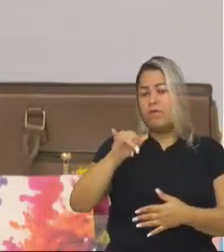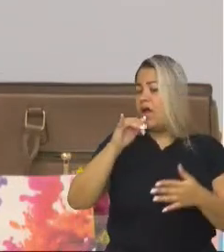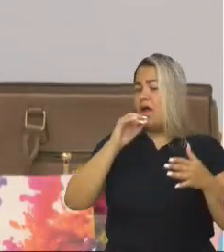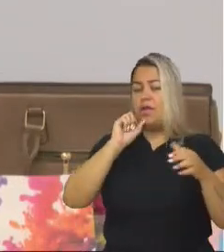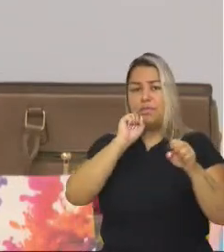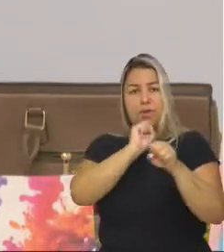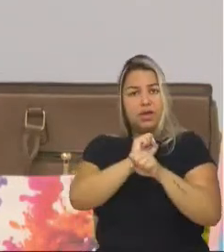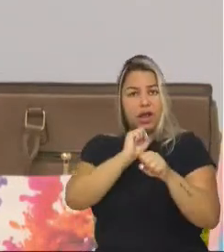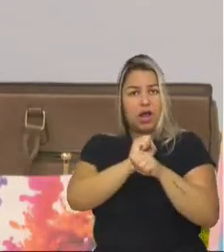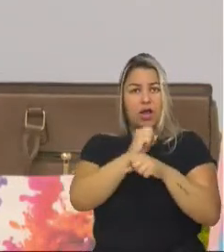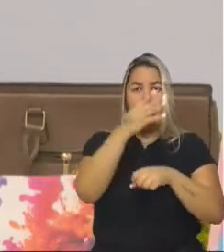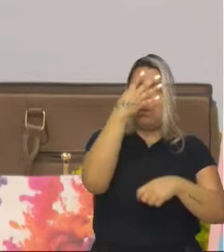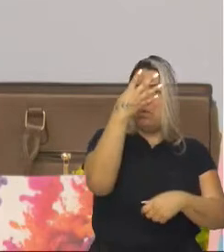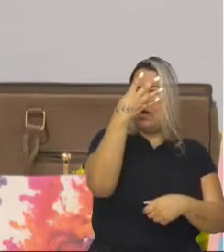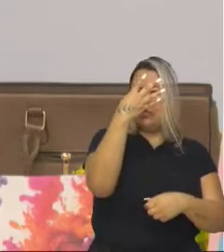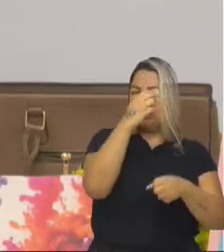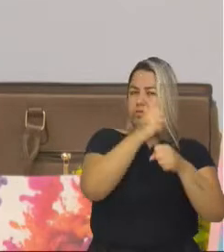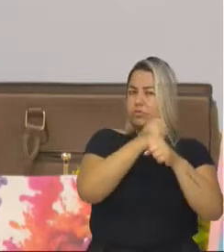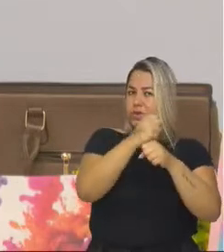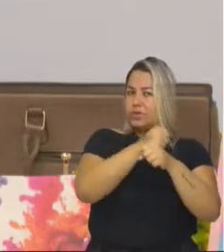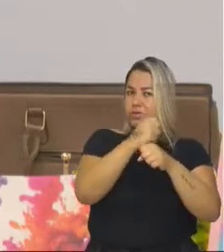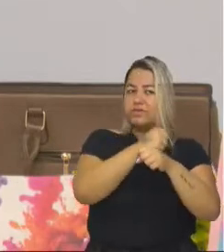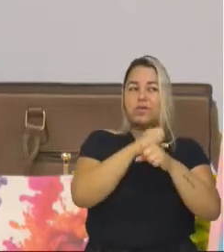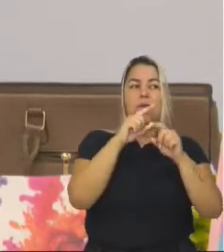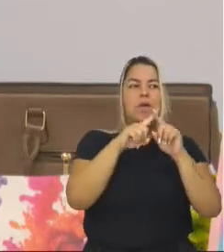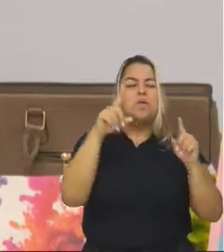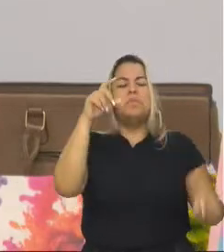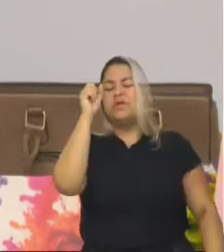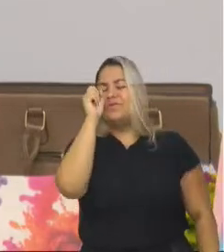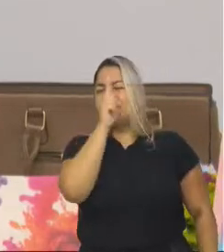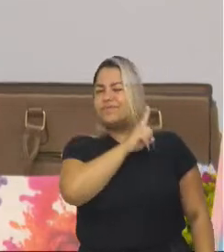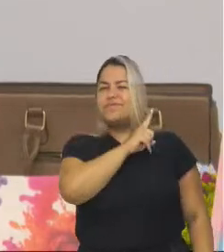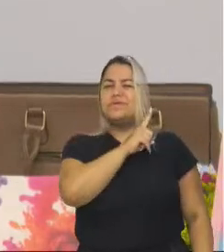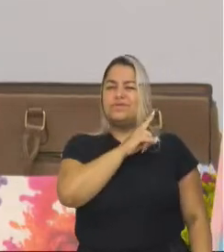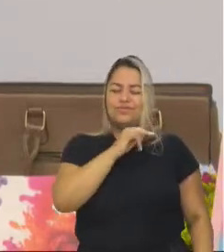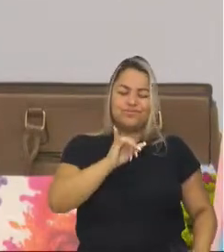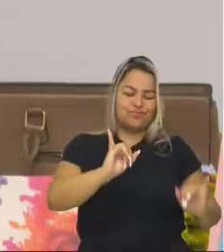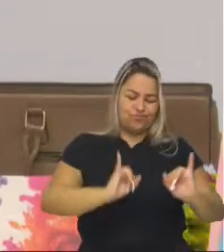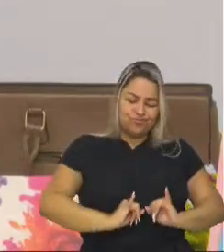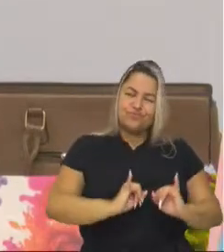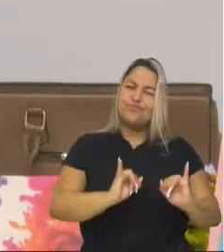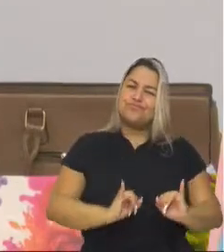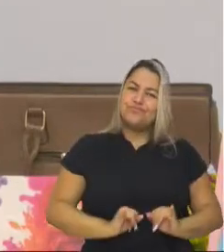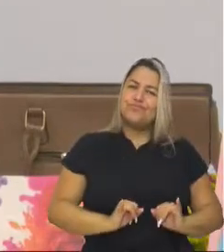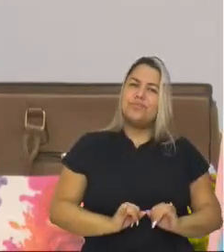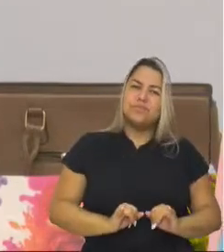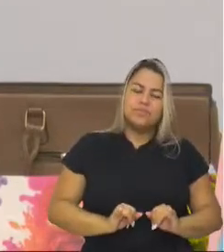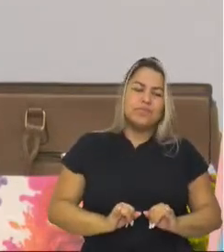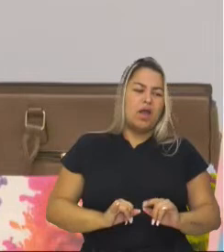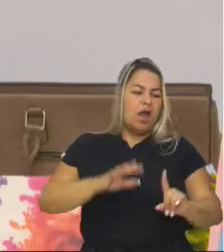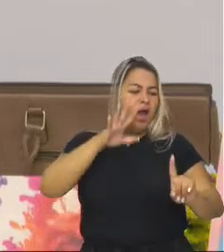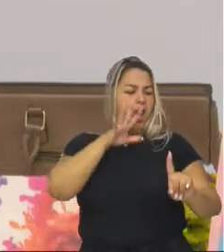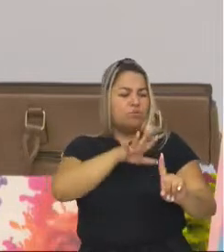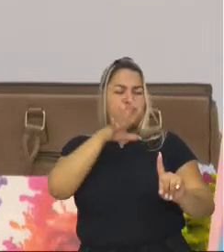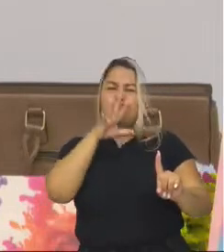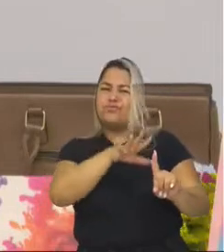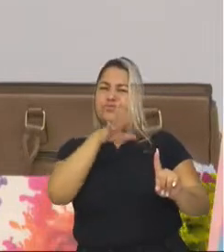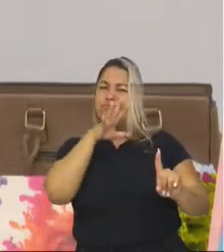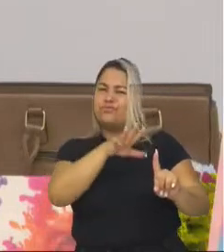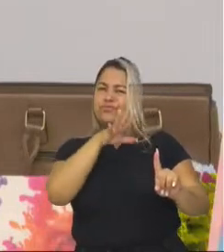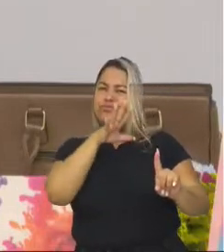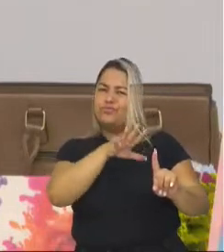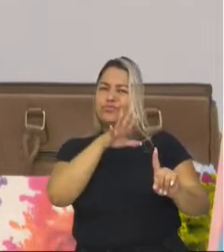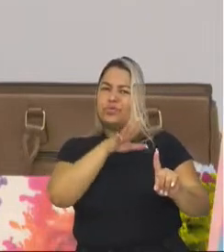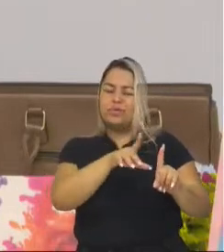pelos 4 anos, para mim, 6, mais difíceis da nossa história, onde a perseguição a nós foi